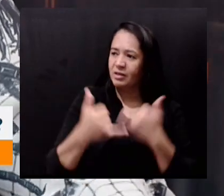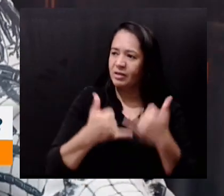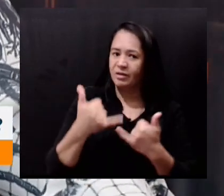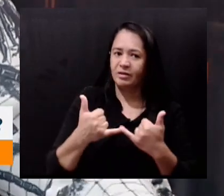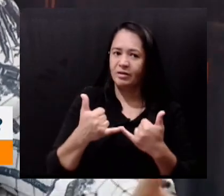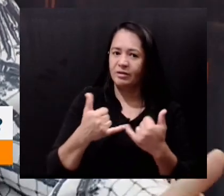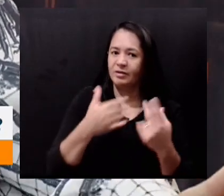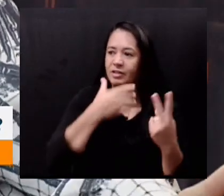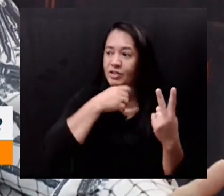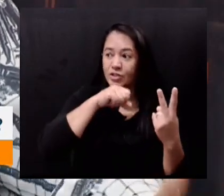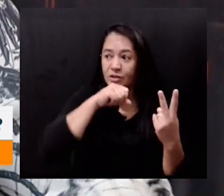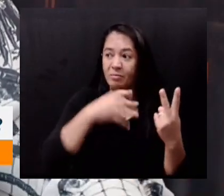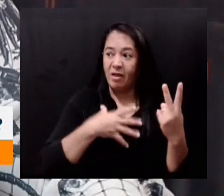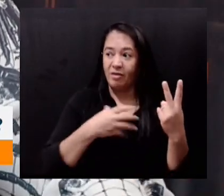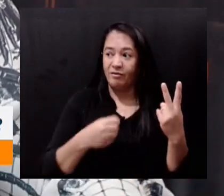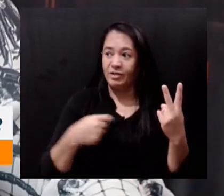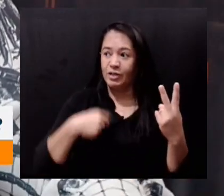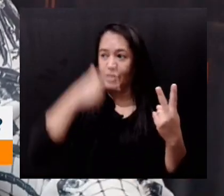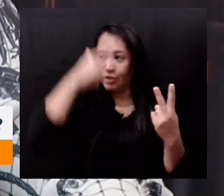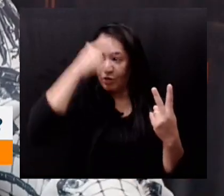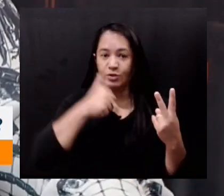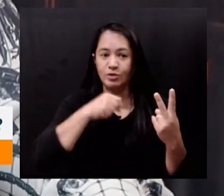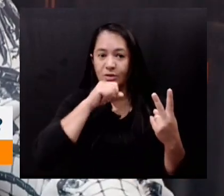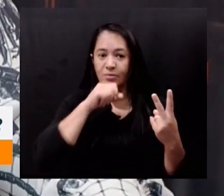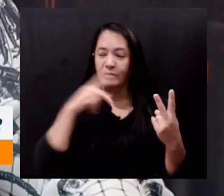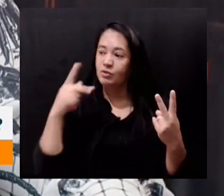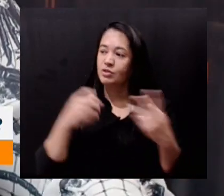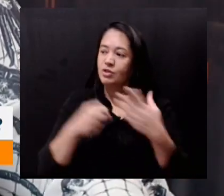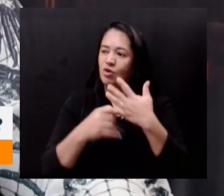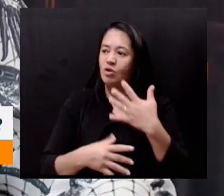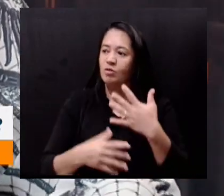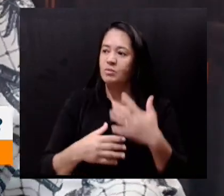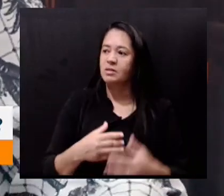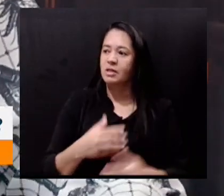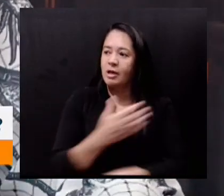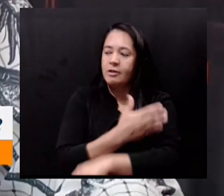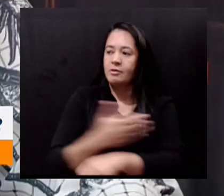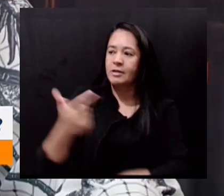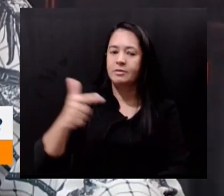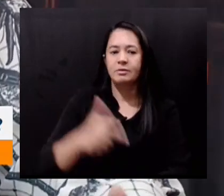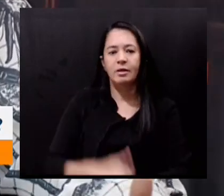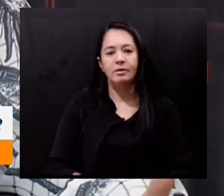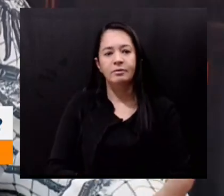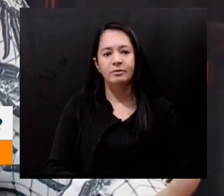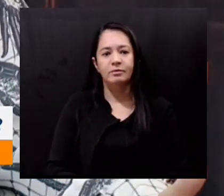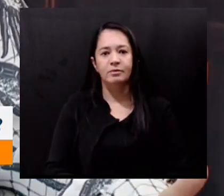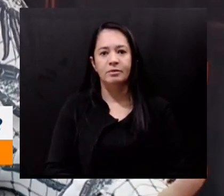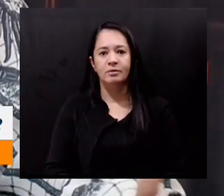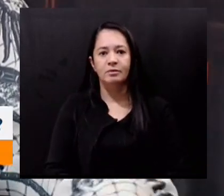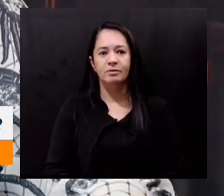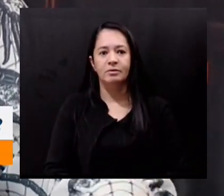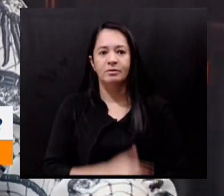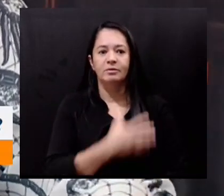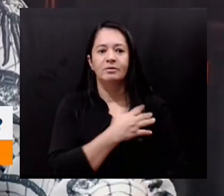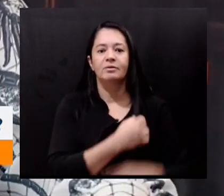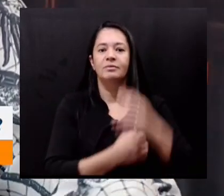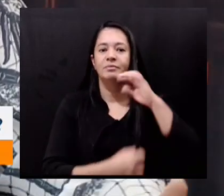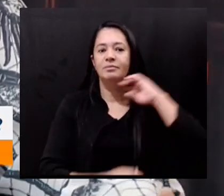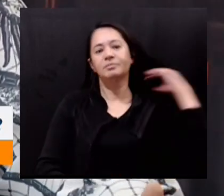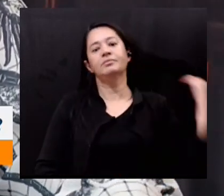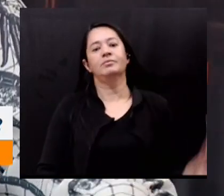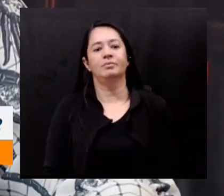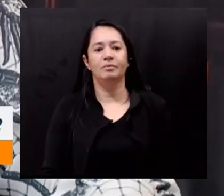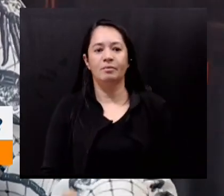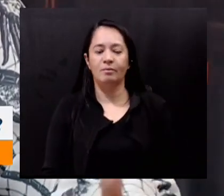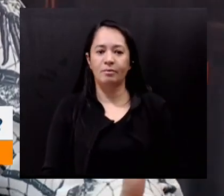sou a mãe e que o seu comentário é deselegante?", Uau! né, então assim, Aham. eu falei assim: "Olha, com muita licença, com